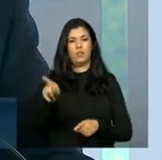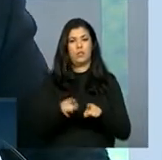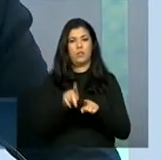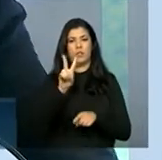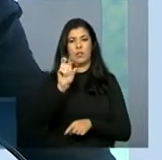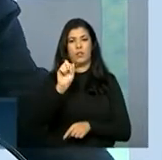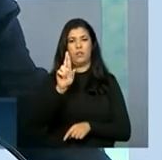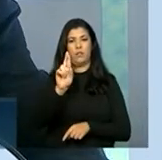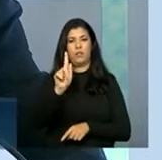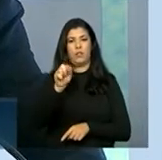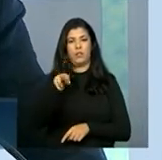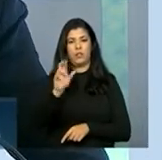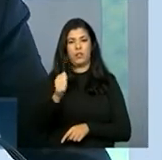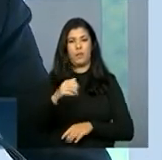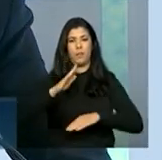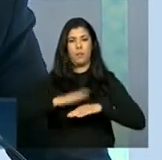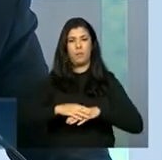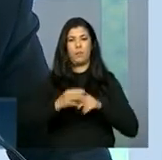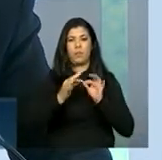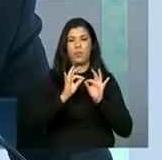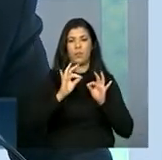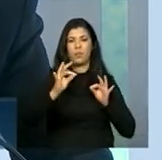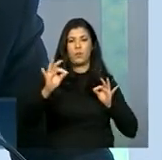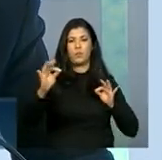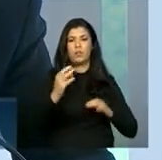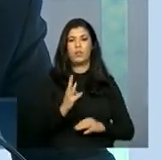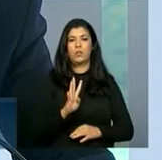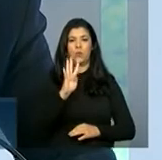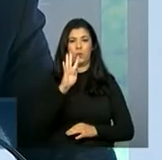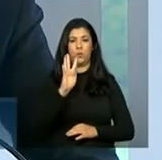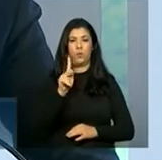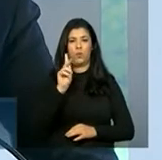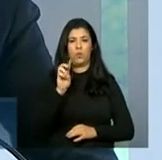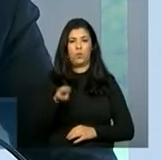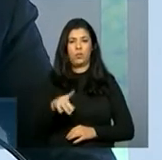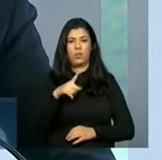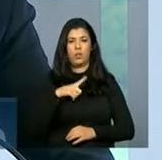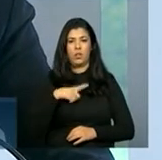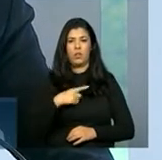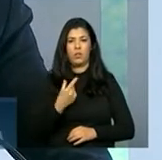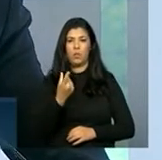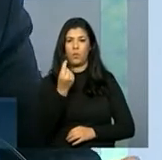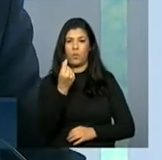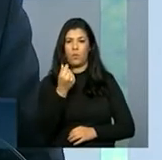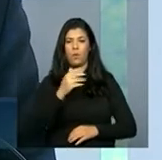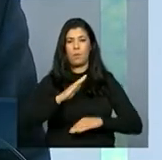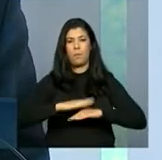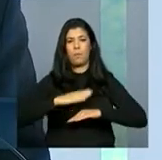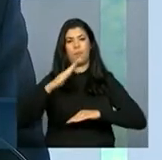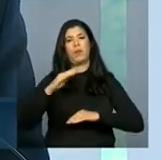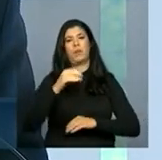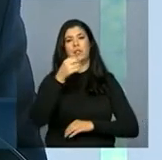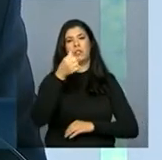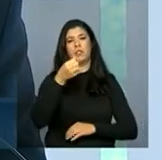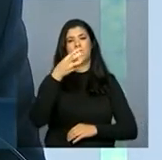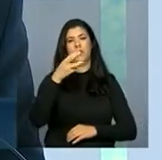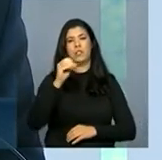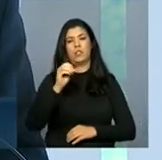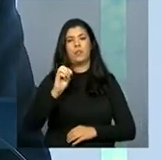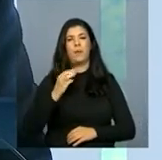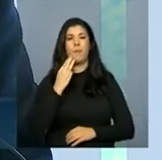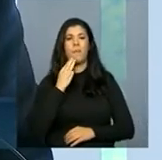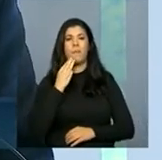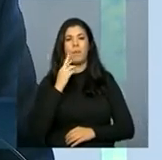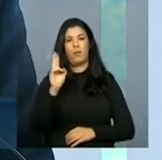extensão de mais de 4 km essa obra tem um custo orçado de mais de 630 milhões